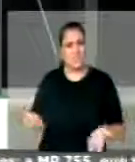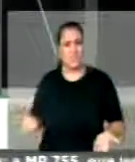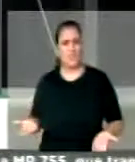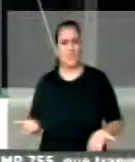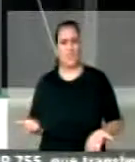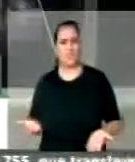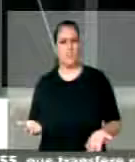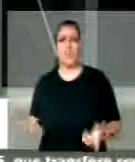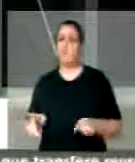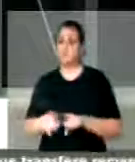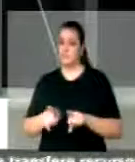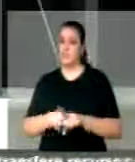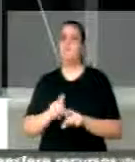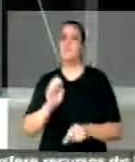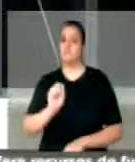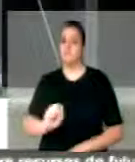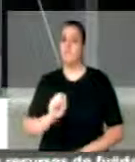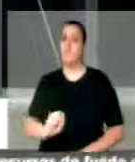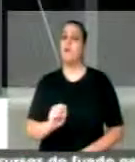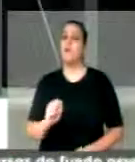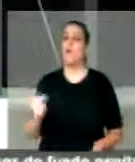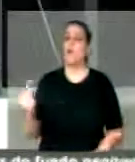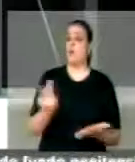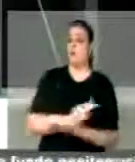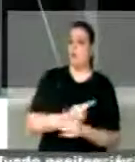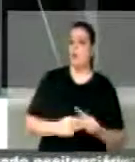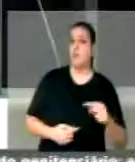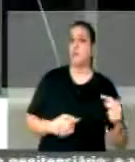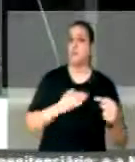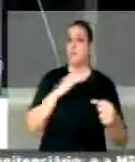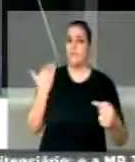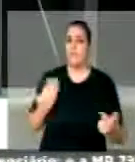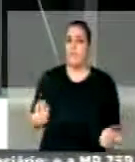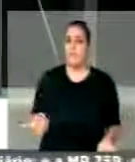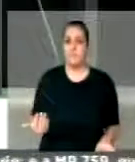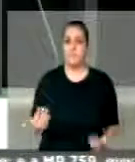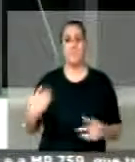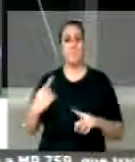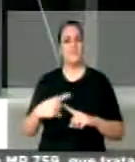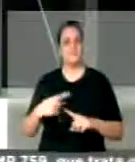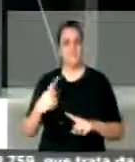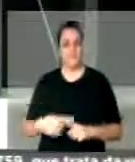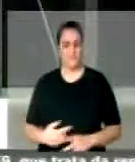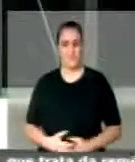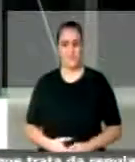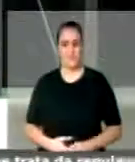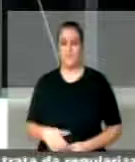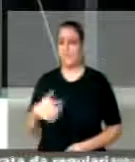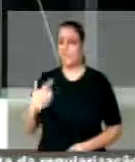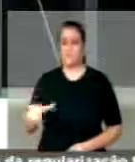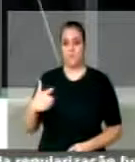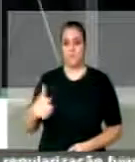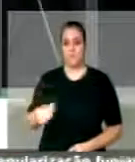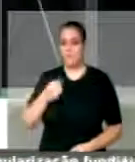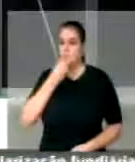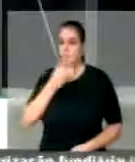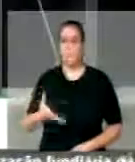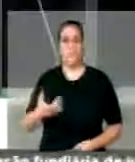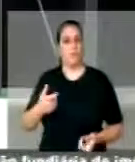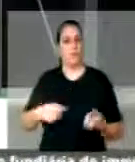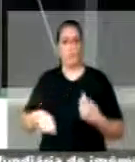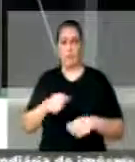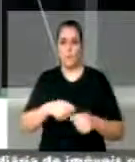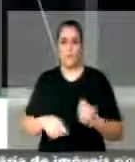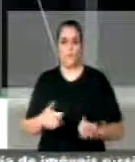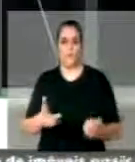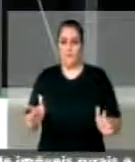tirar vidas. Porque na medida em que nós não temos uma política econômica que